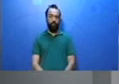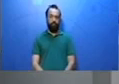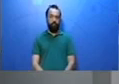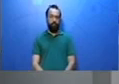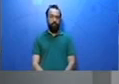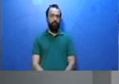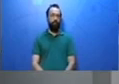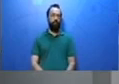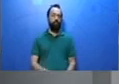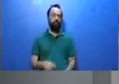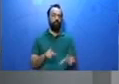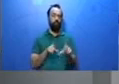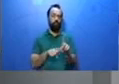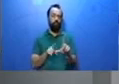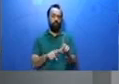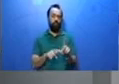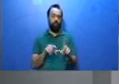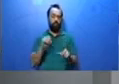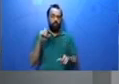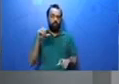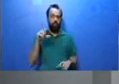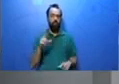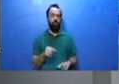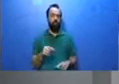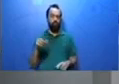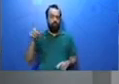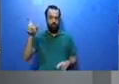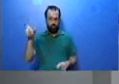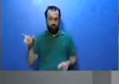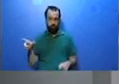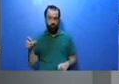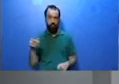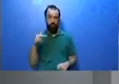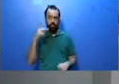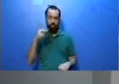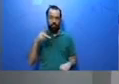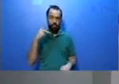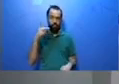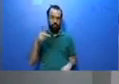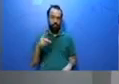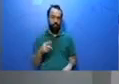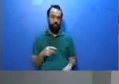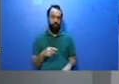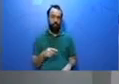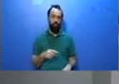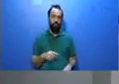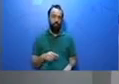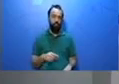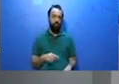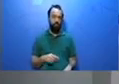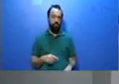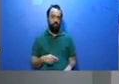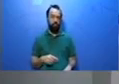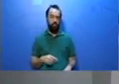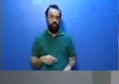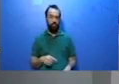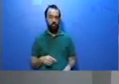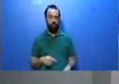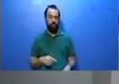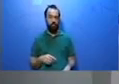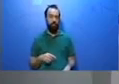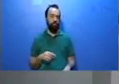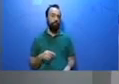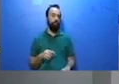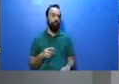Parágrafo, letra maiúscula. Ela diz que ele é a luz da vida dela. Terminei, coloco o